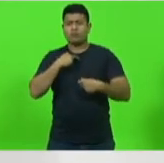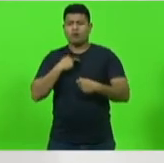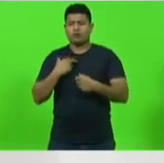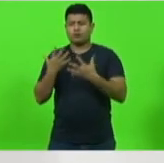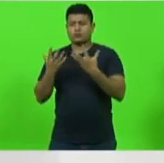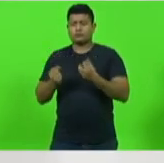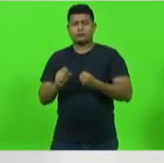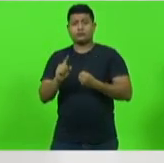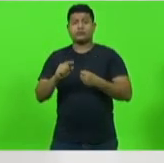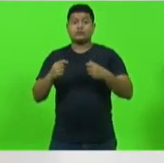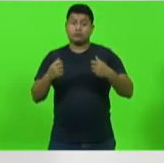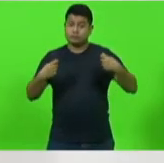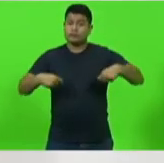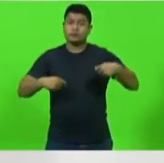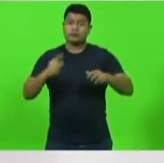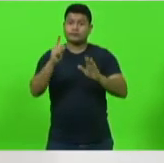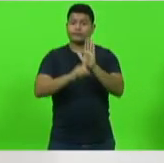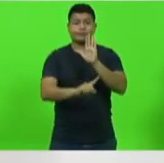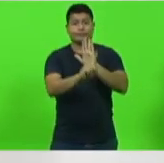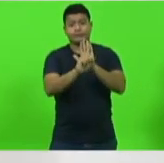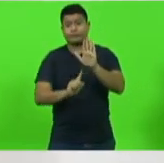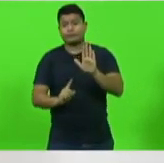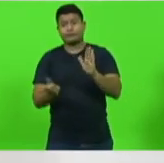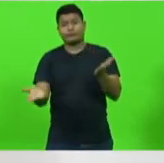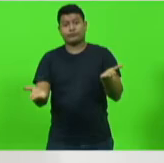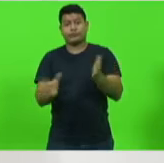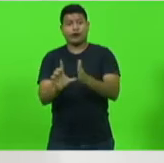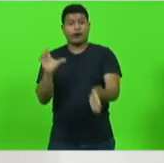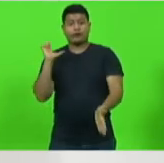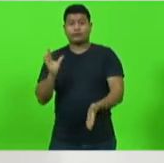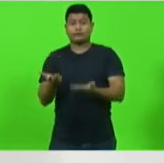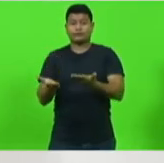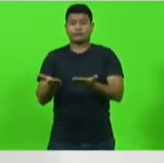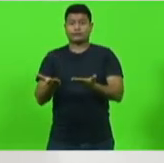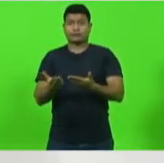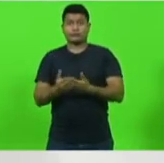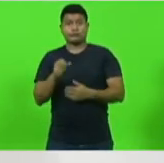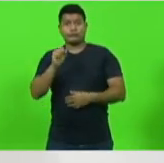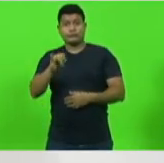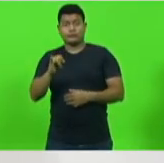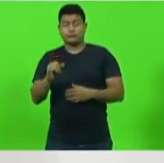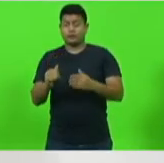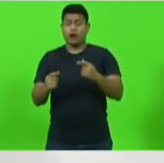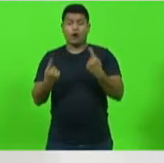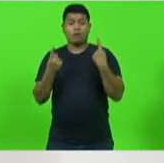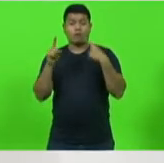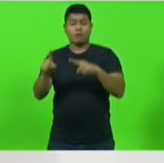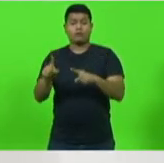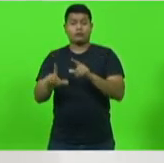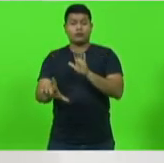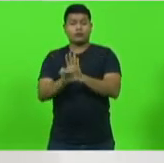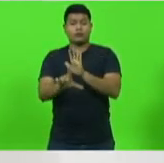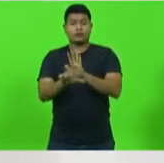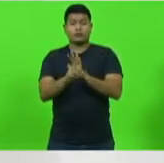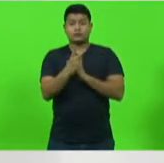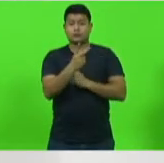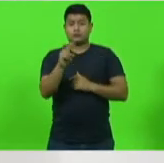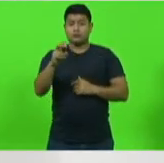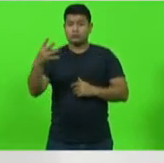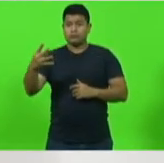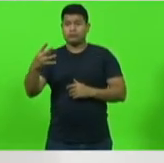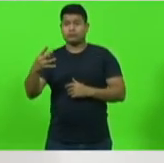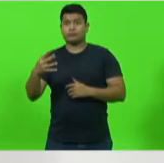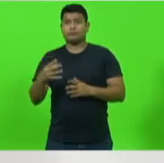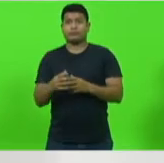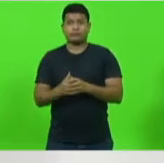natural. Se alguém discorda com a lei 254, se alguém discorda que a diferença maior nas